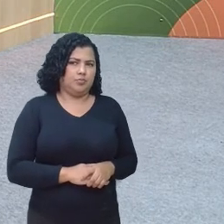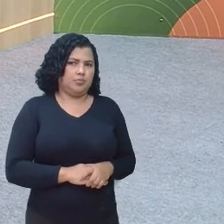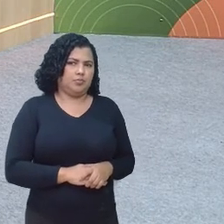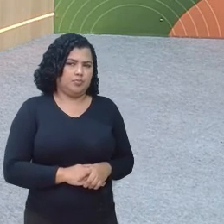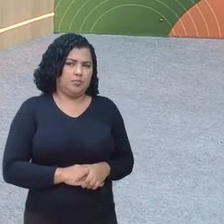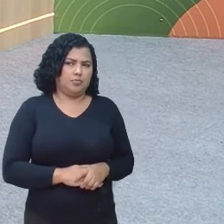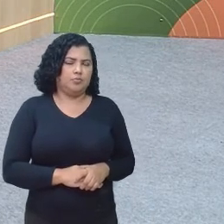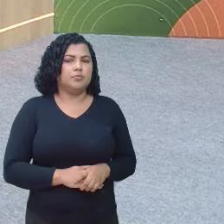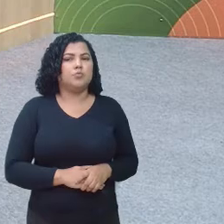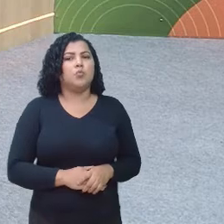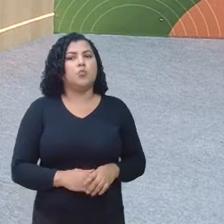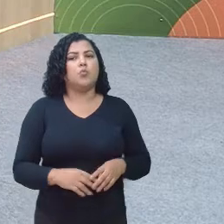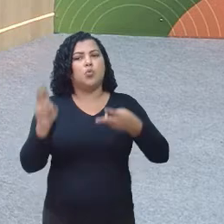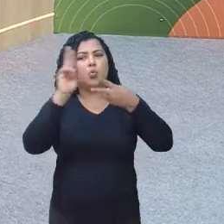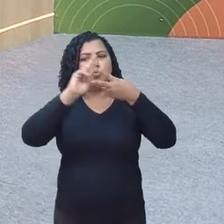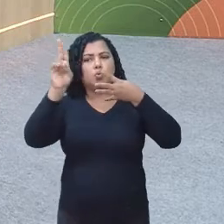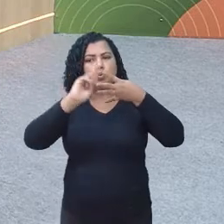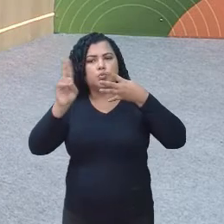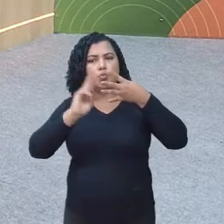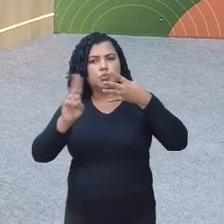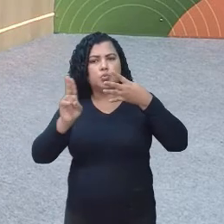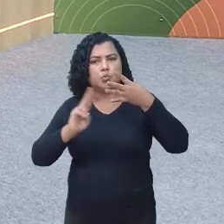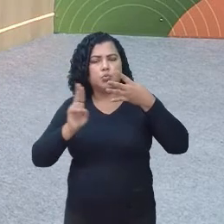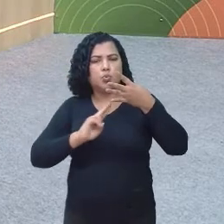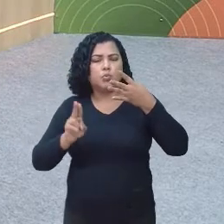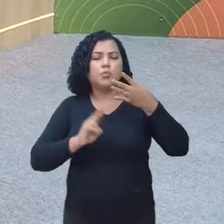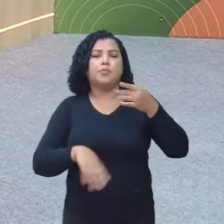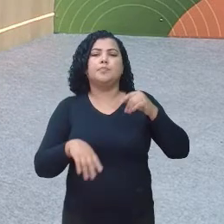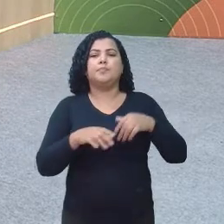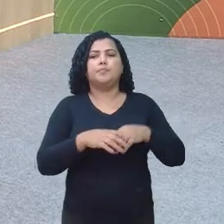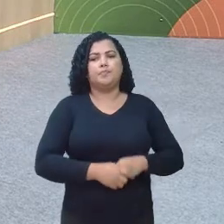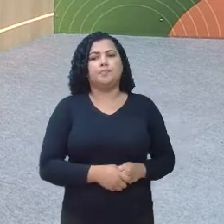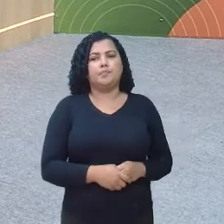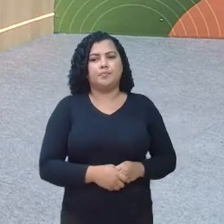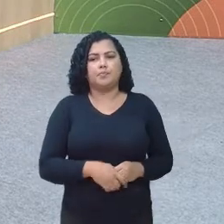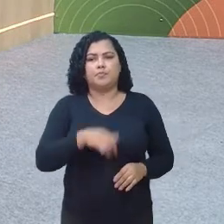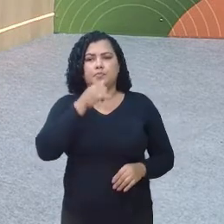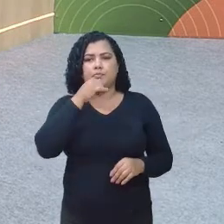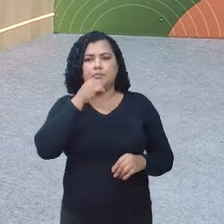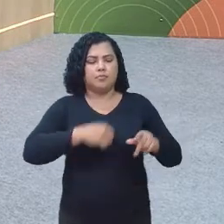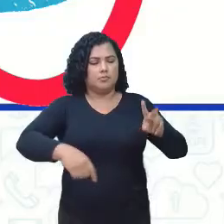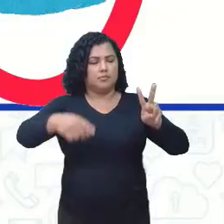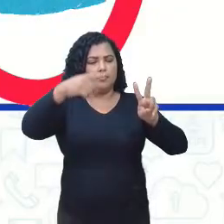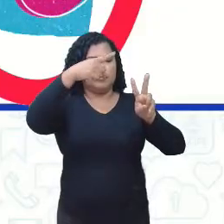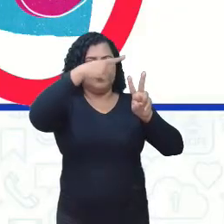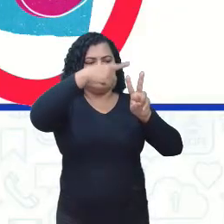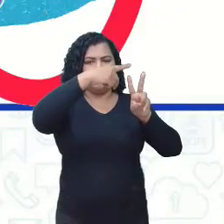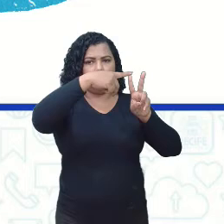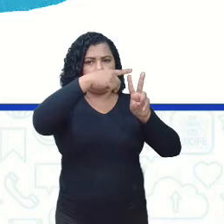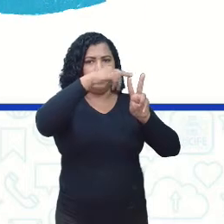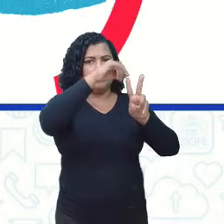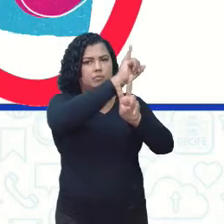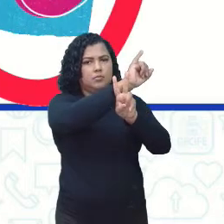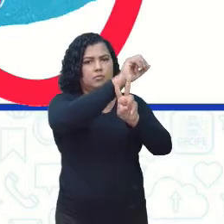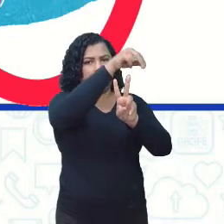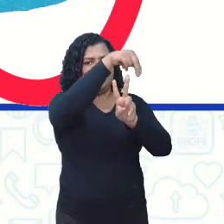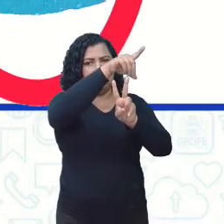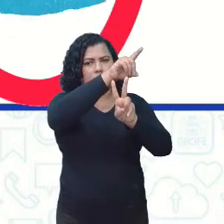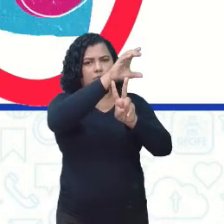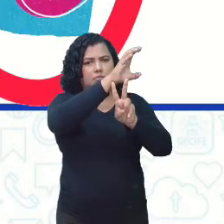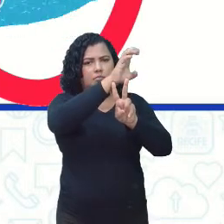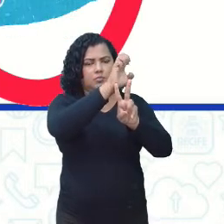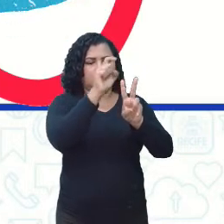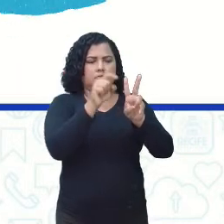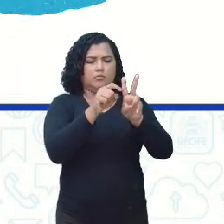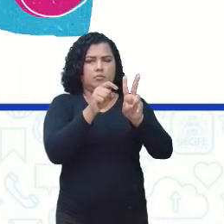O nome de cada um deles, o índice, o radicando, a gente tem como resultado, né? Ou seja, se eu fosse fazer isso como conta, a